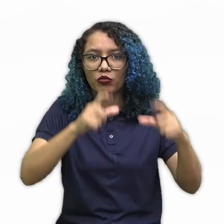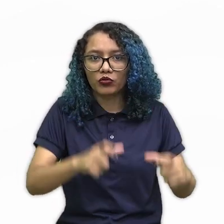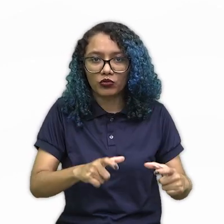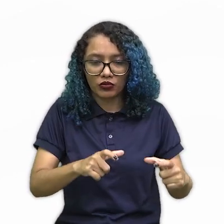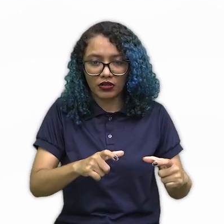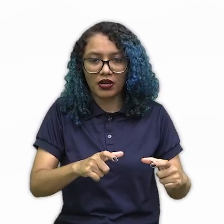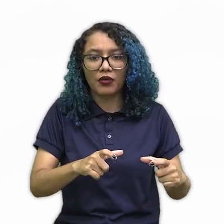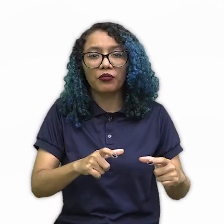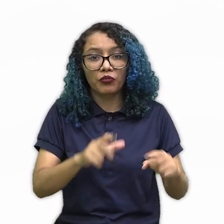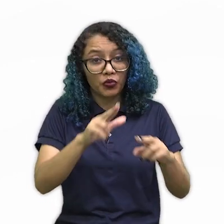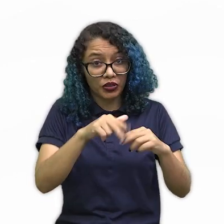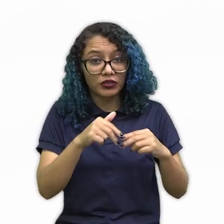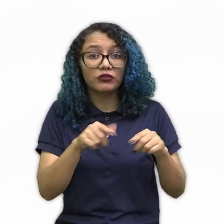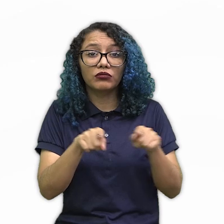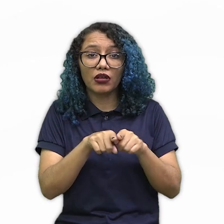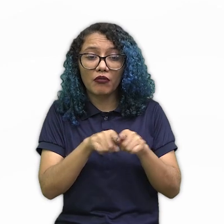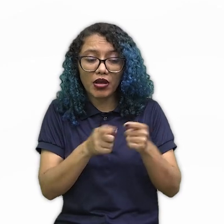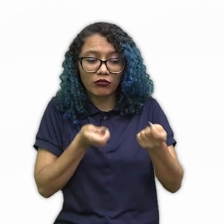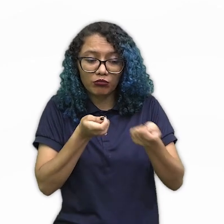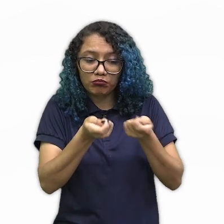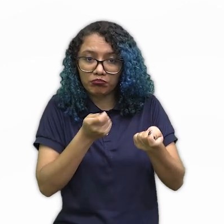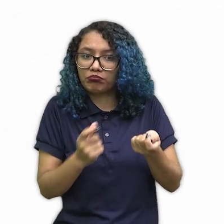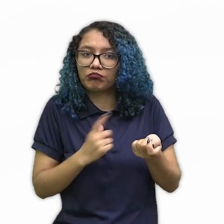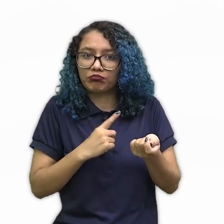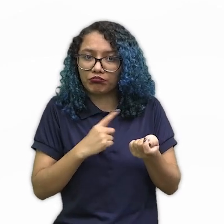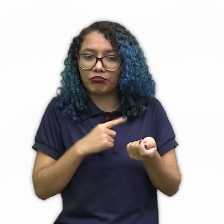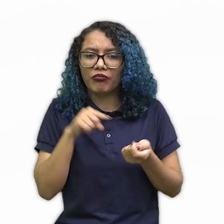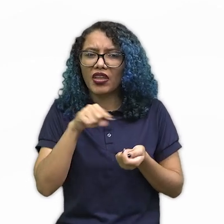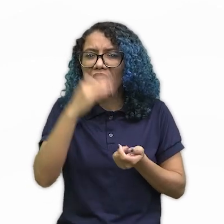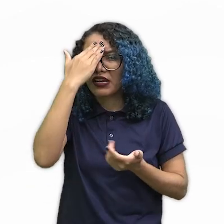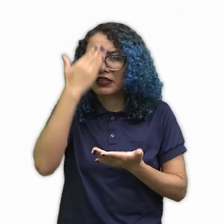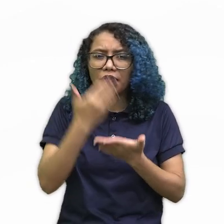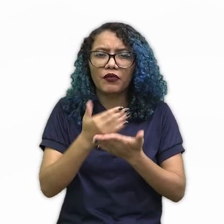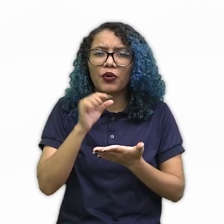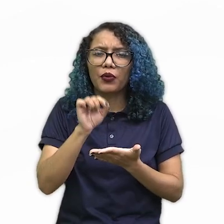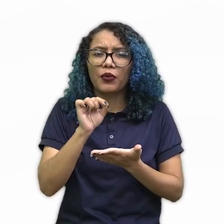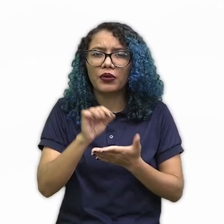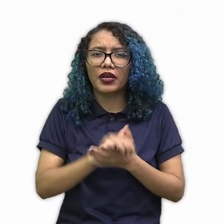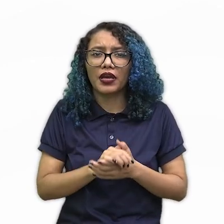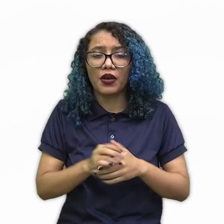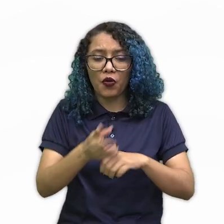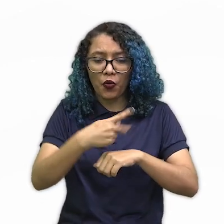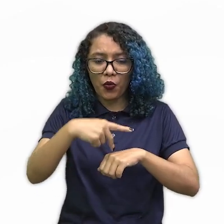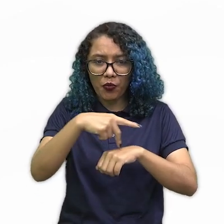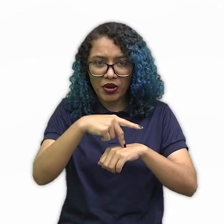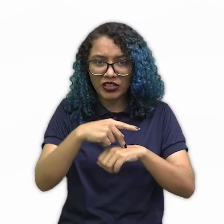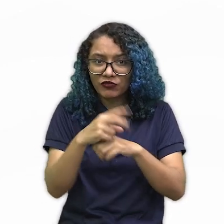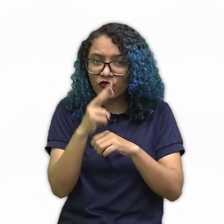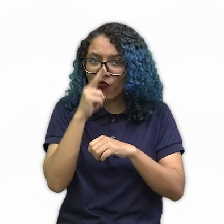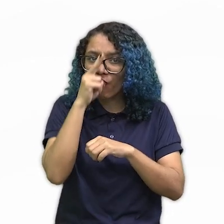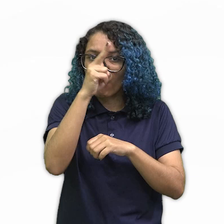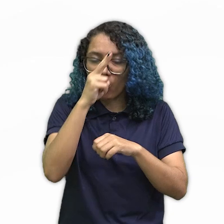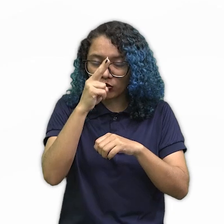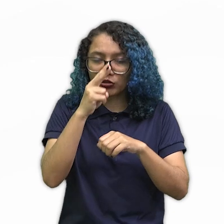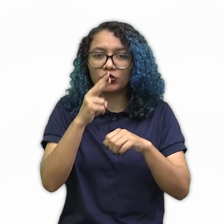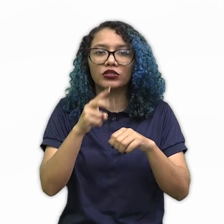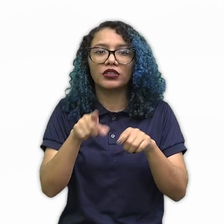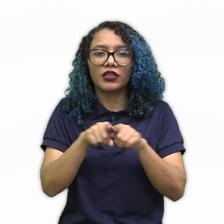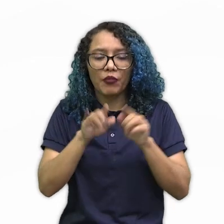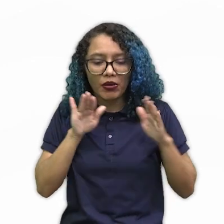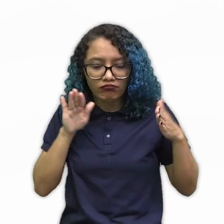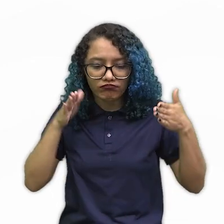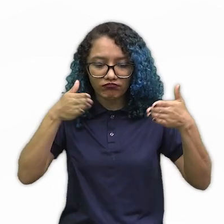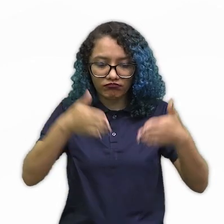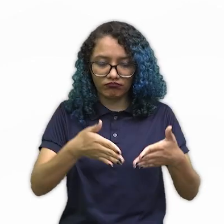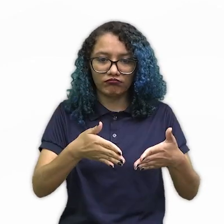gente tenha ali o controle desse espaço. Ele defendia a ideia de um Estado forte e centralizado, certo? Onde a gente